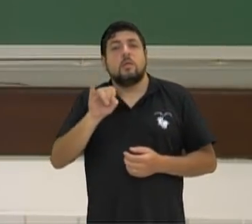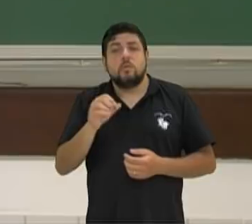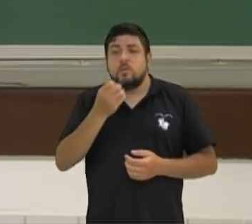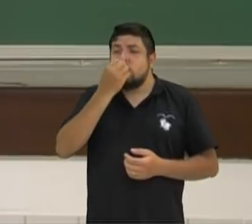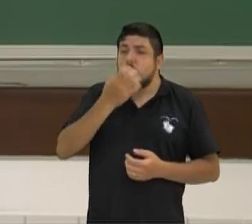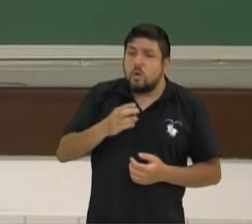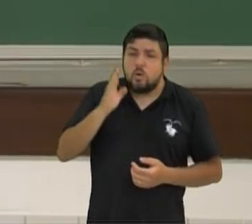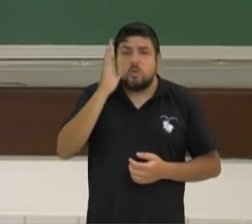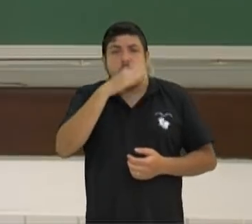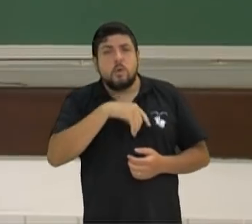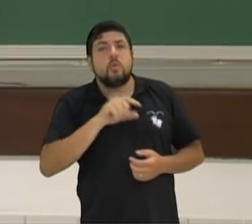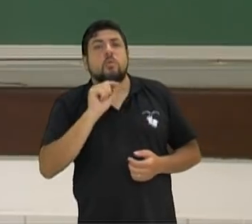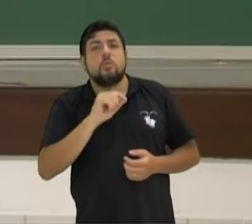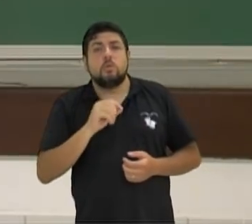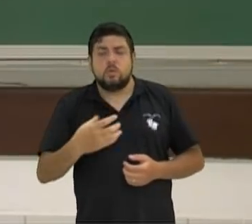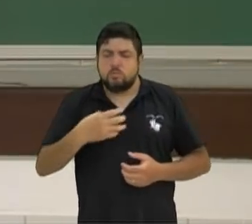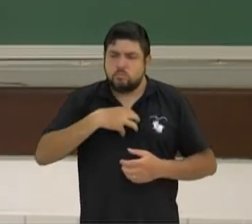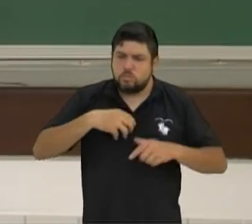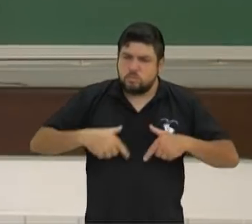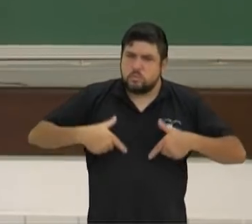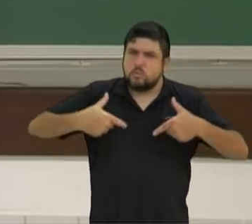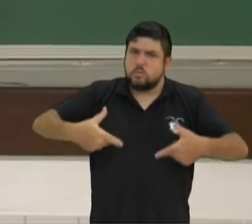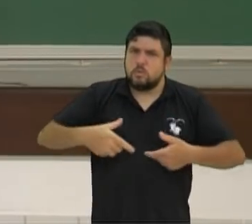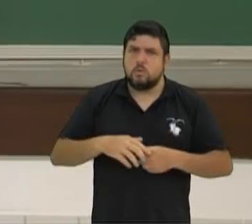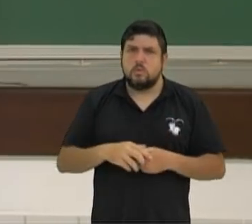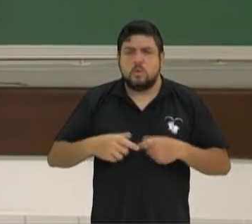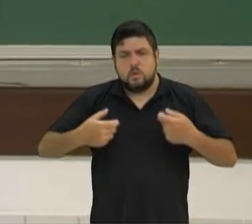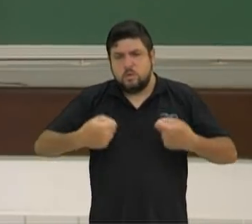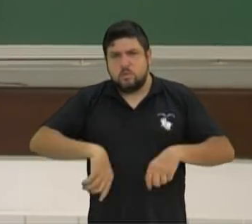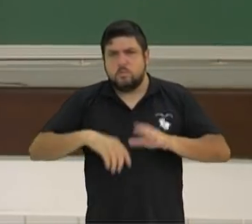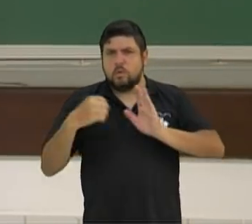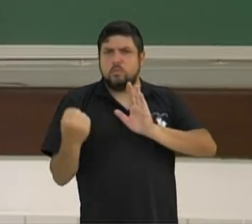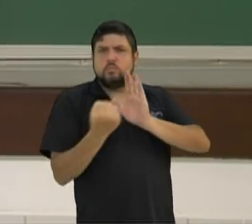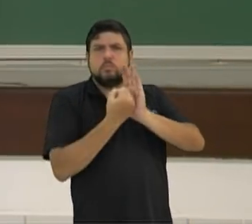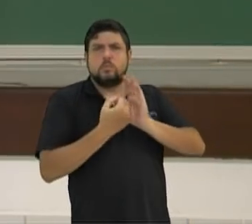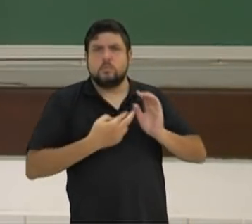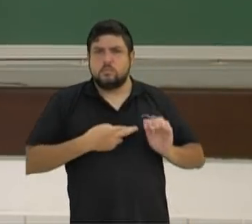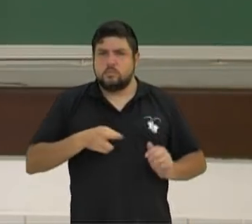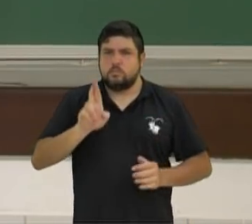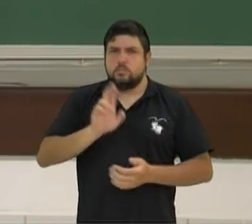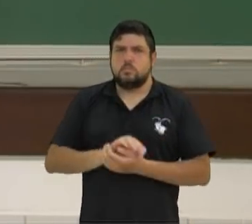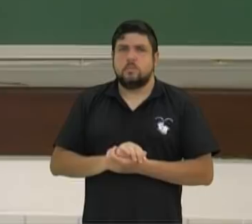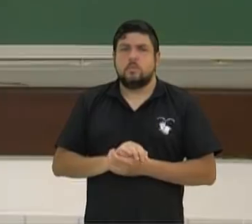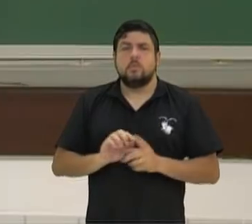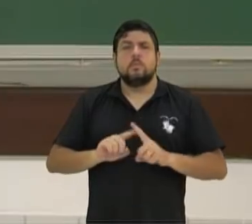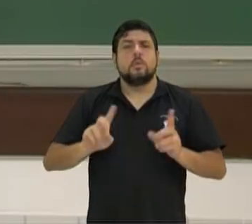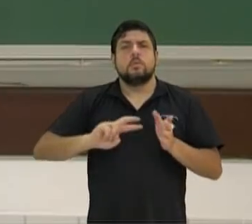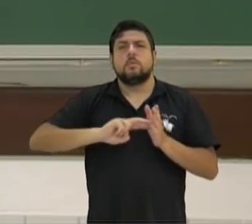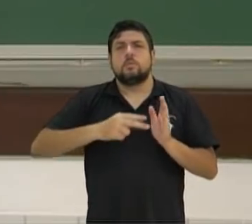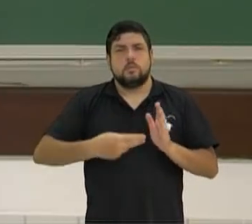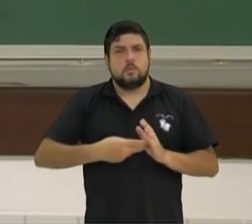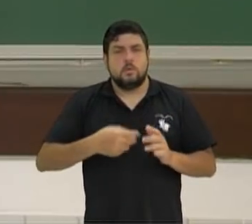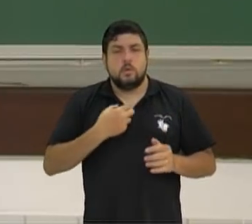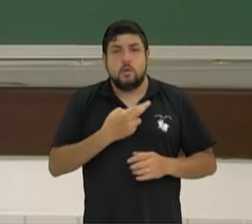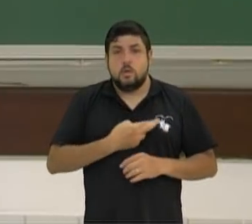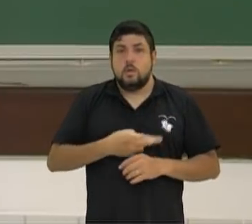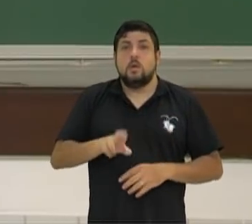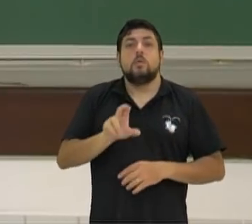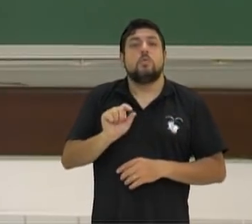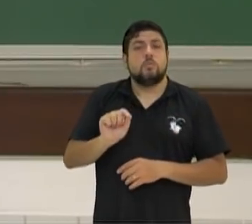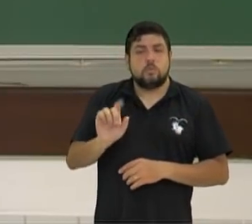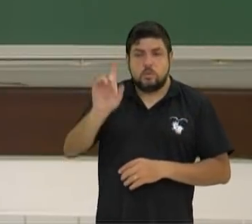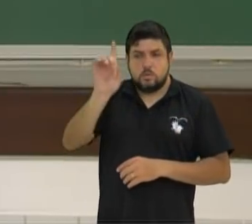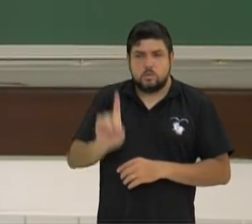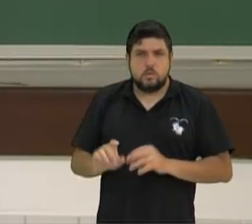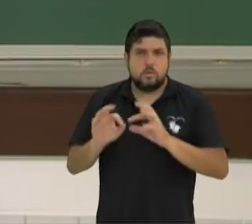maus somos nossas ações. E para isso não precisa do rótulo da religião. Mas o que eu quero dizer com isso? Religião é um direito da família,